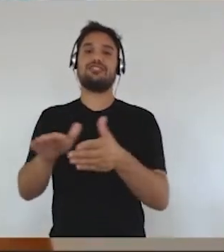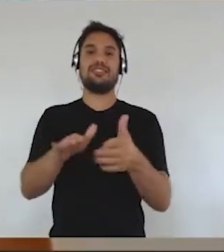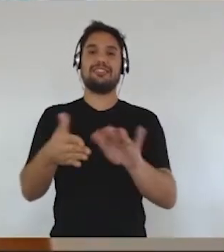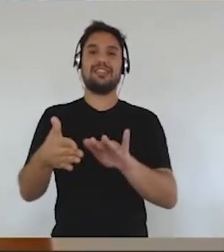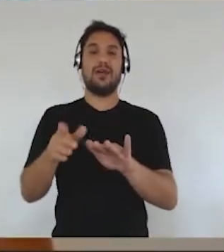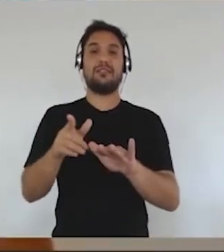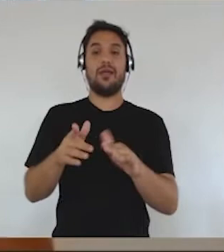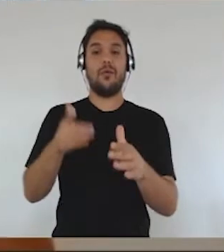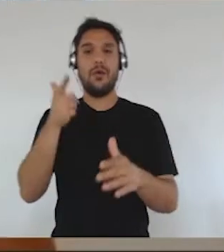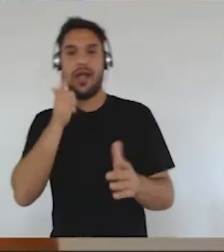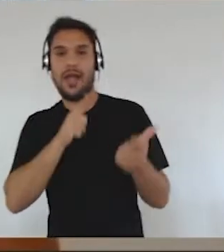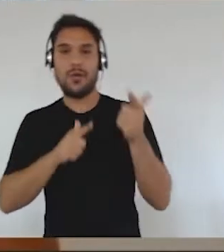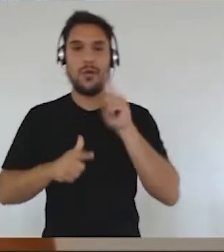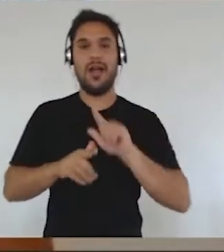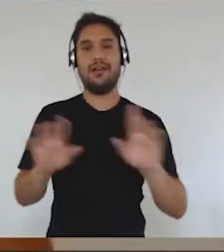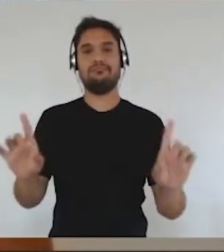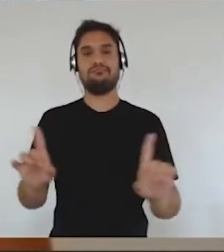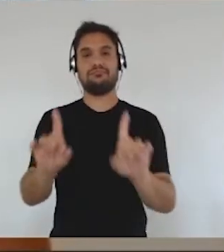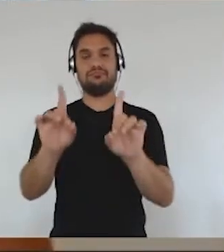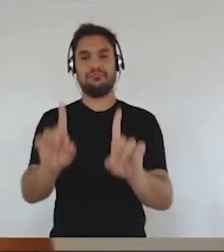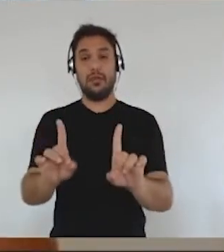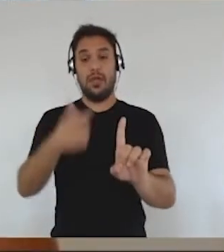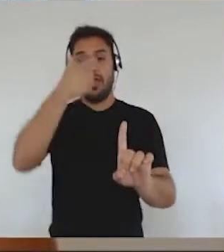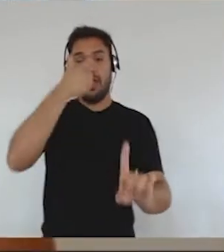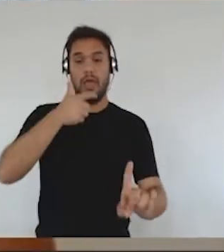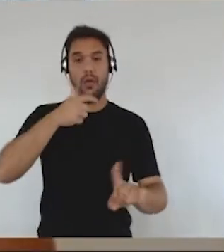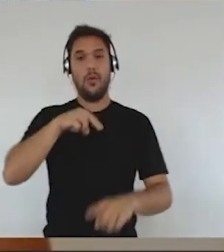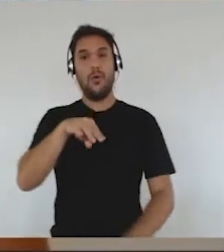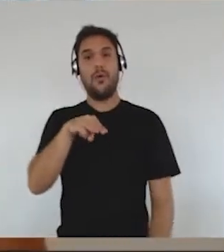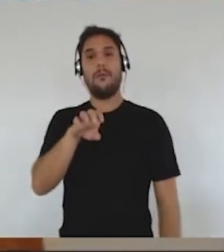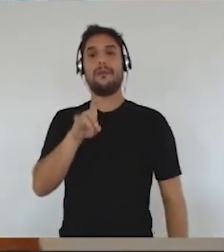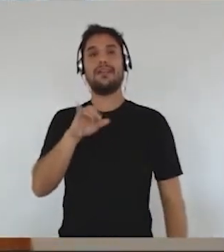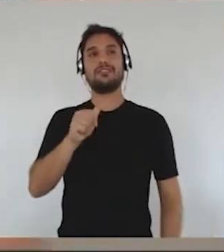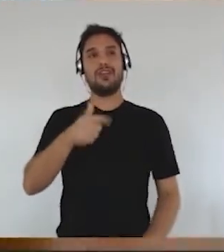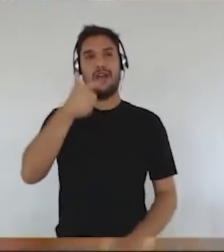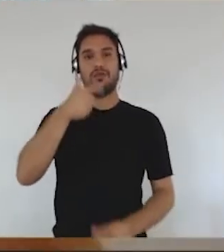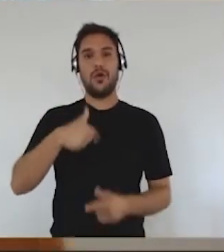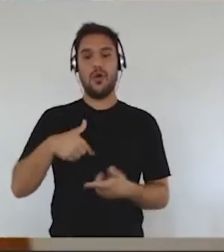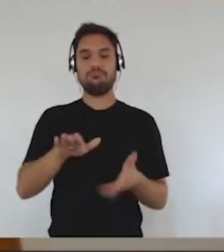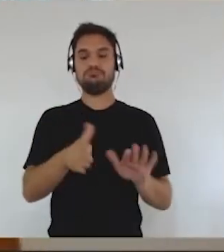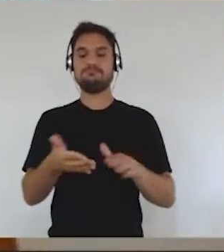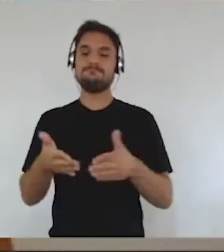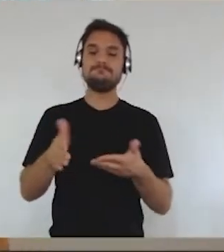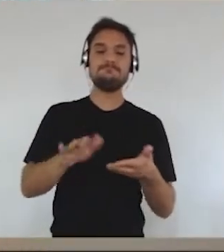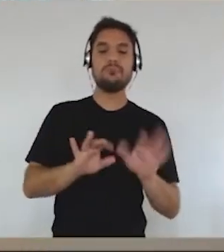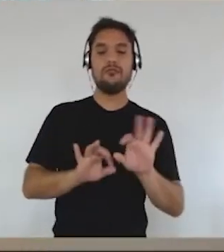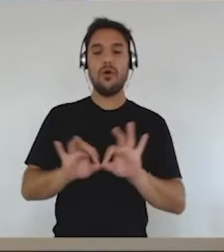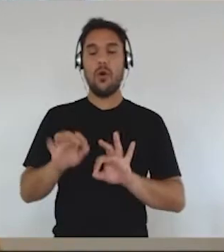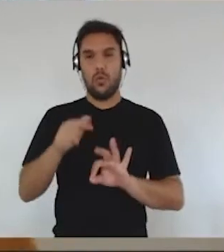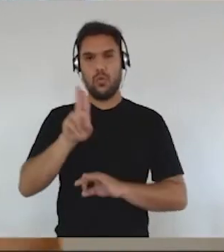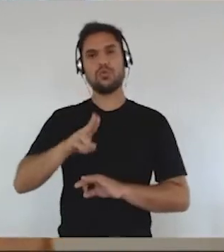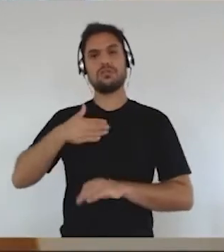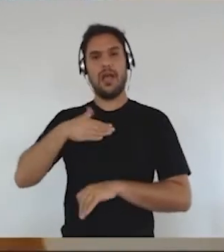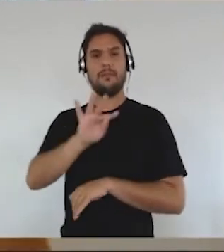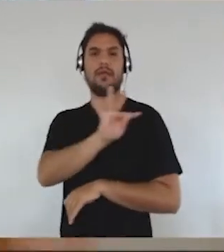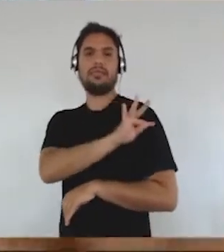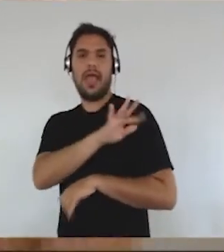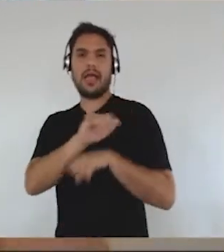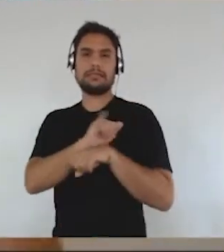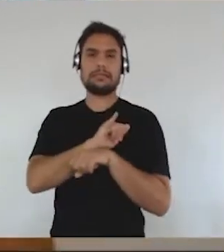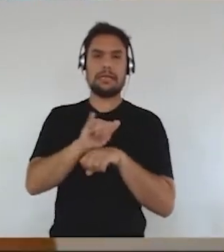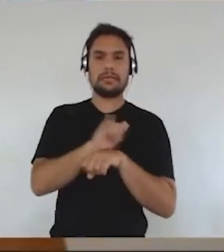tem o ganha-ganha. O mediador é um profissional neutro. Ele vai conduzir, através das técnicas,